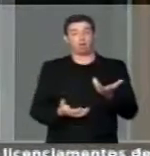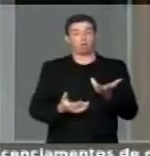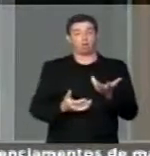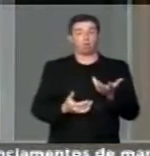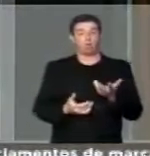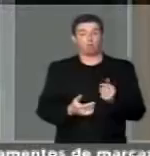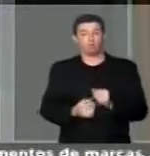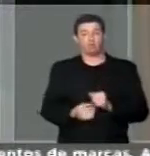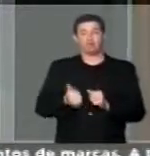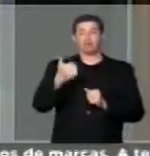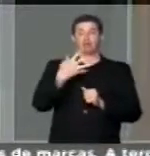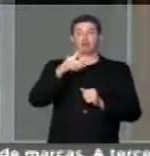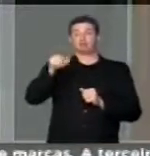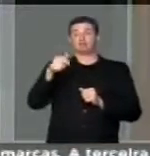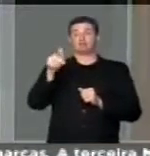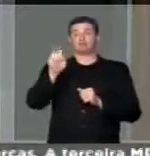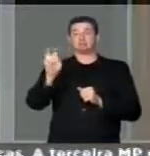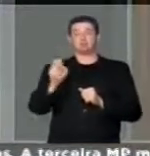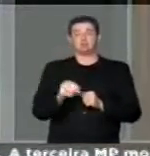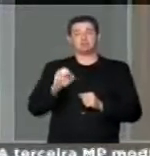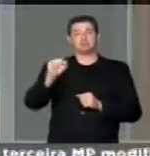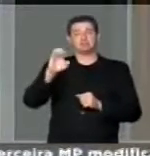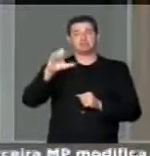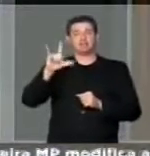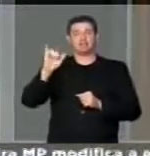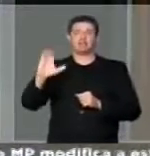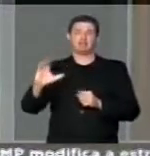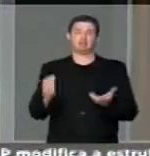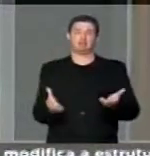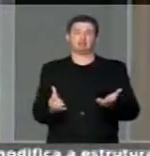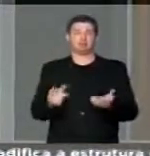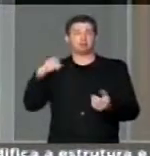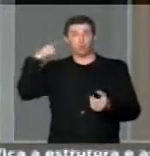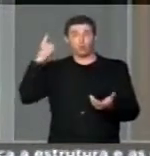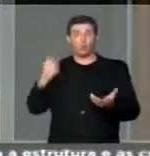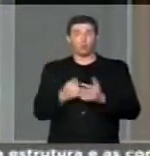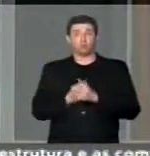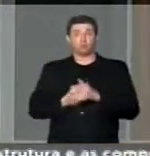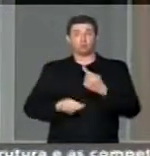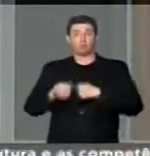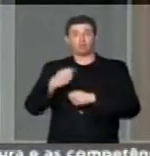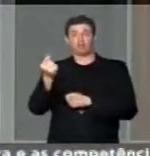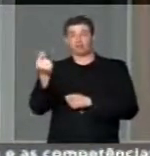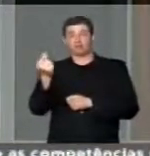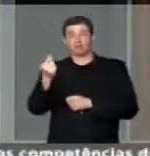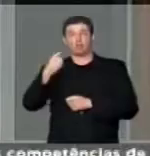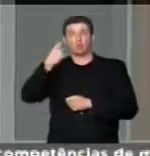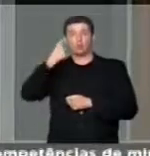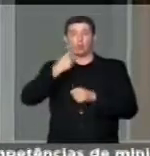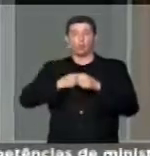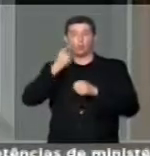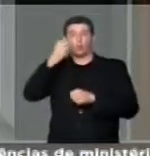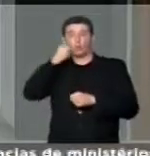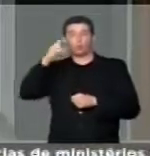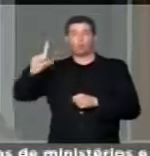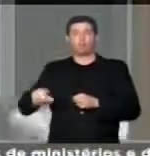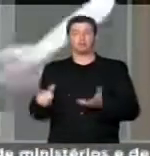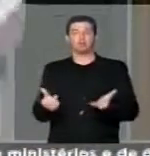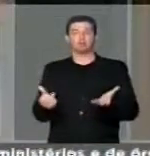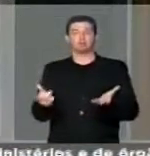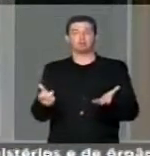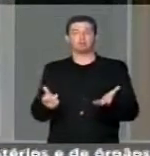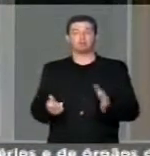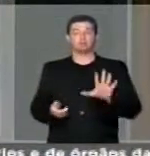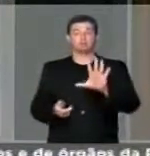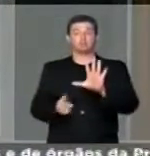segurou em 14,25 a taxa Selic. Eles ficaram loucos, o mercado financeiro, menos lucros. E aí eu quero dizer o